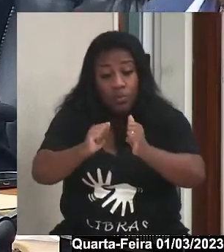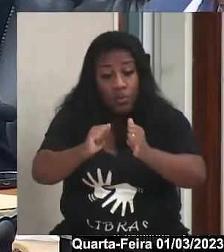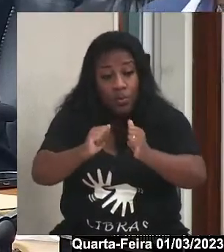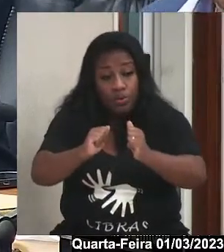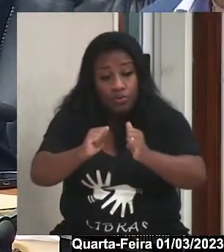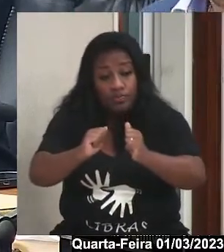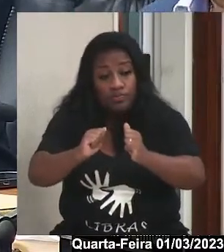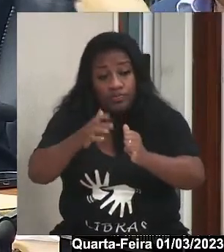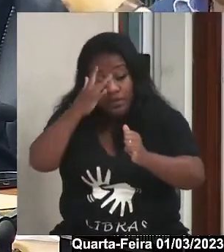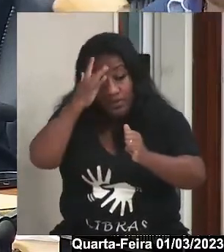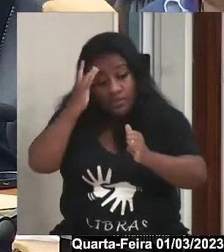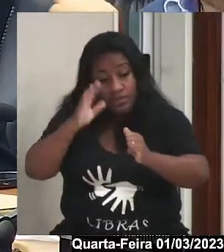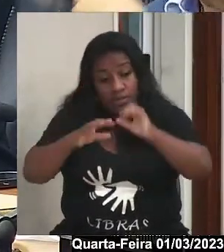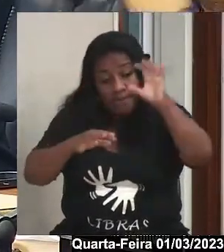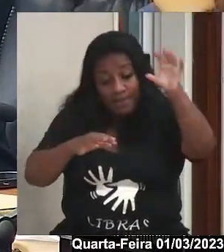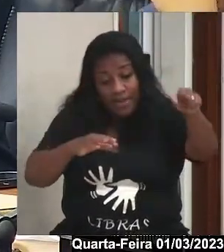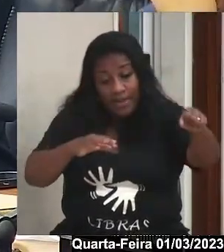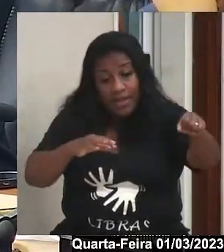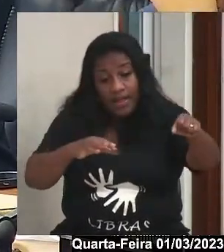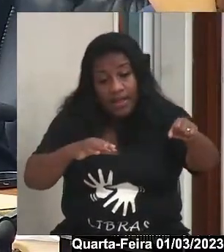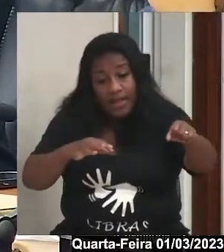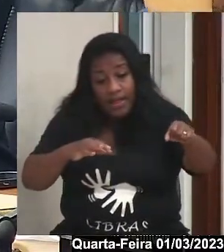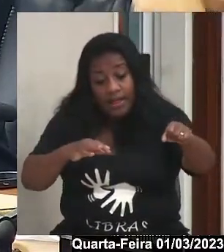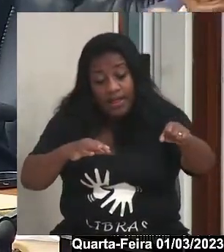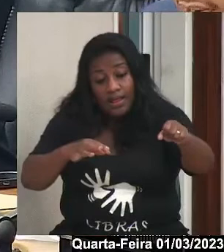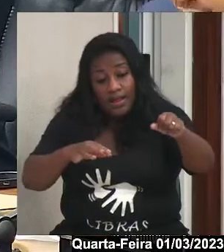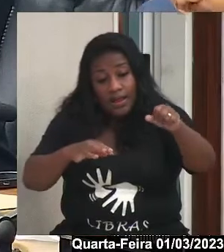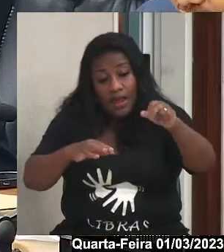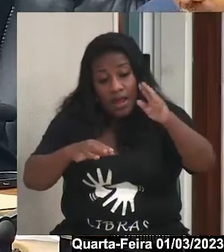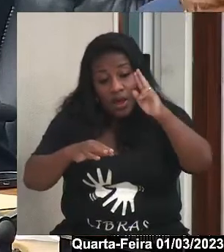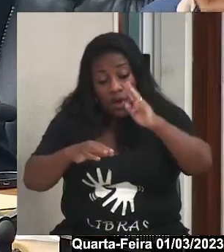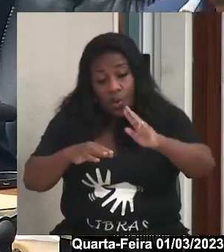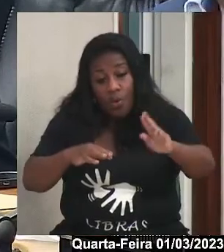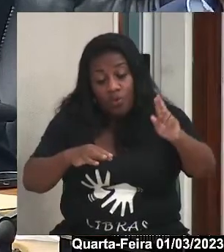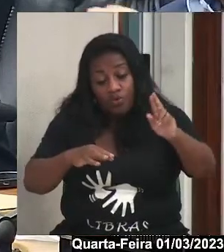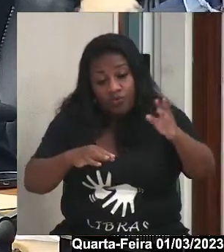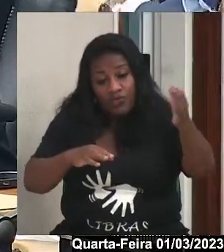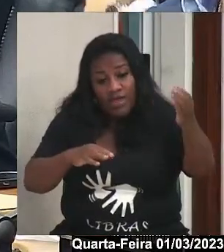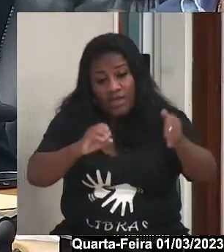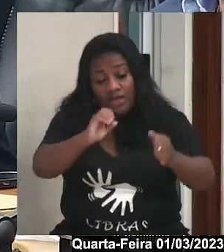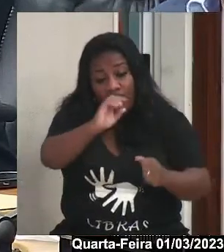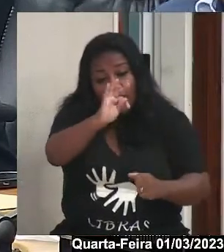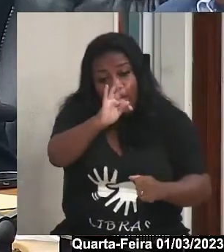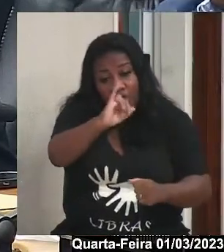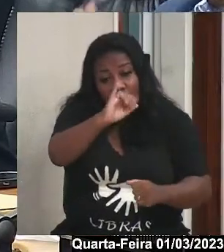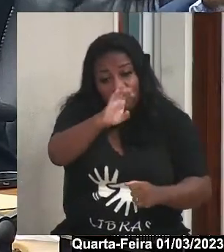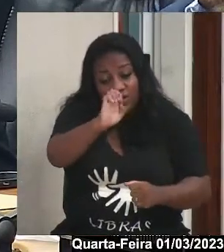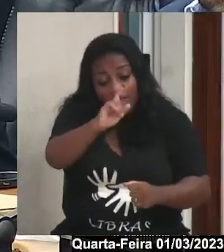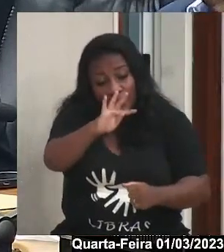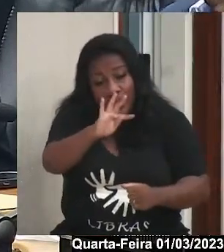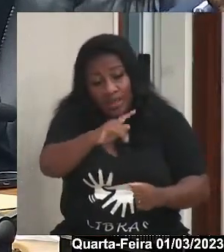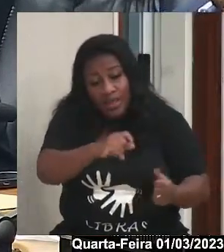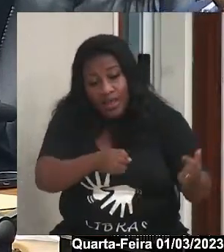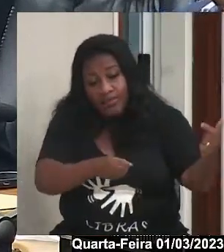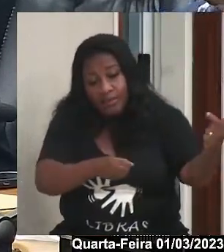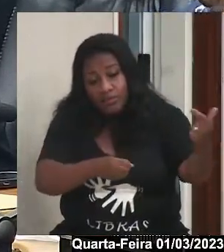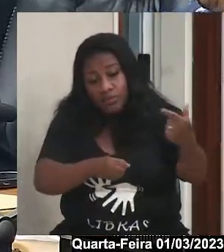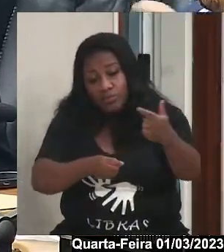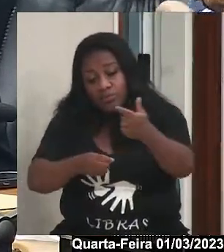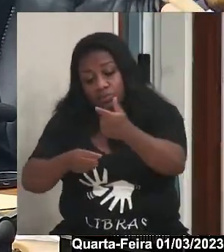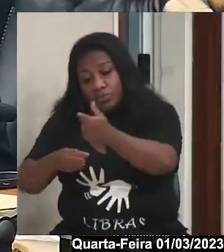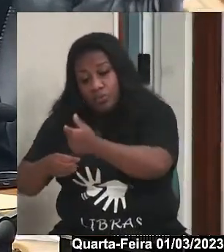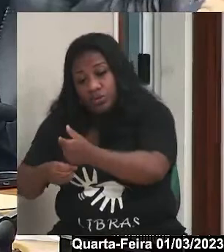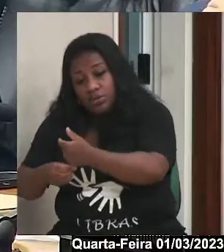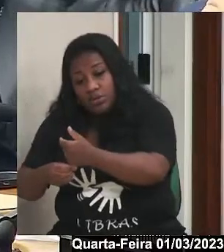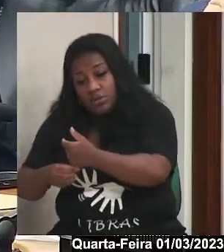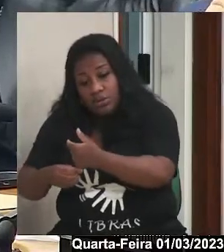pessoa pega lá na rodoviária Tietê e vinha para sua casa, dava tempo até de dormir, e falo isso com tranquilidade, até